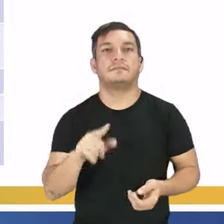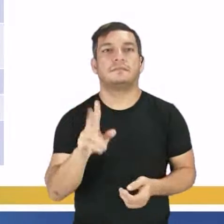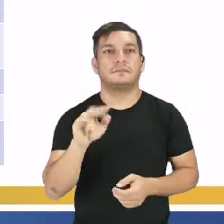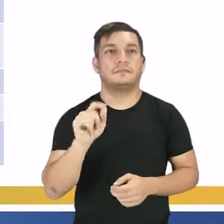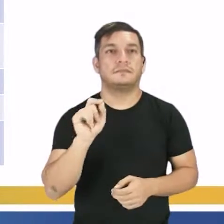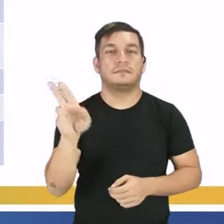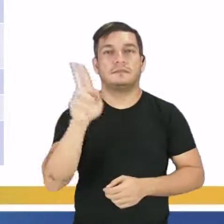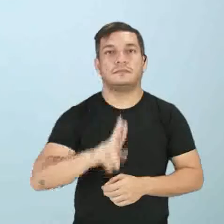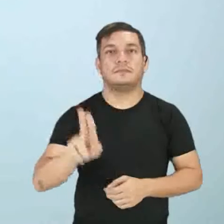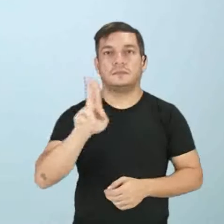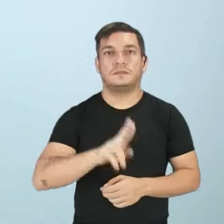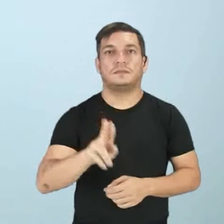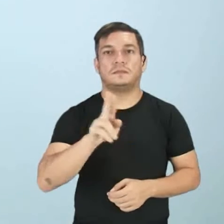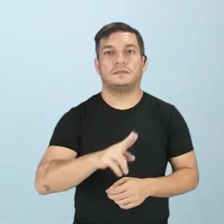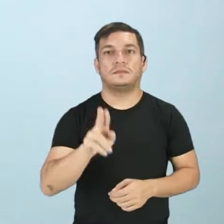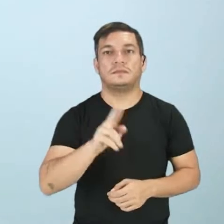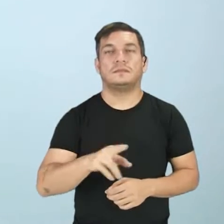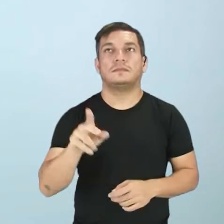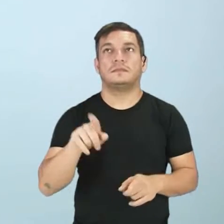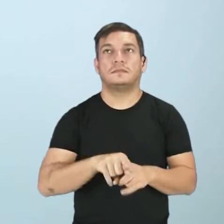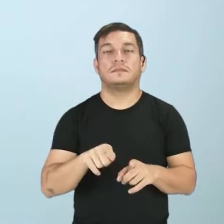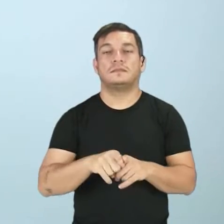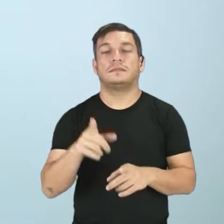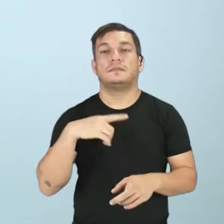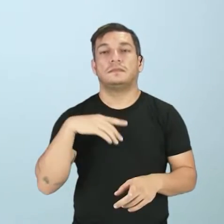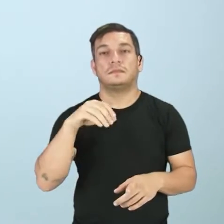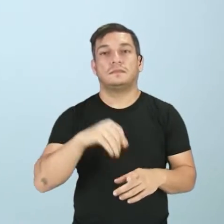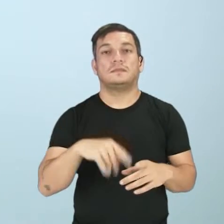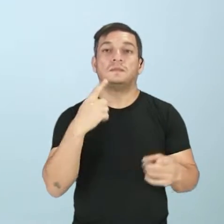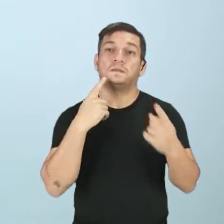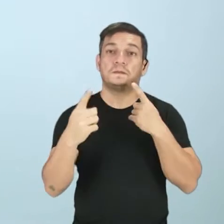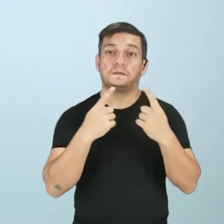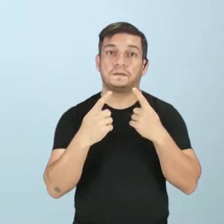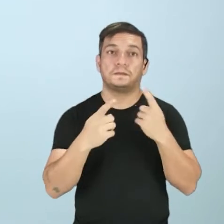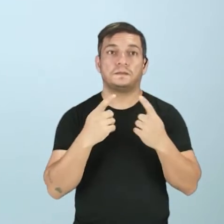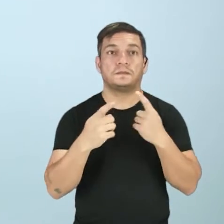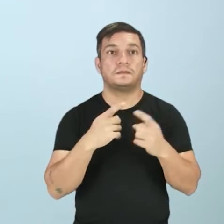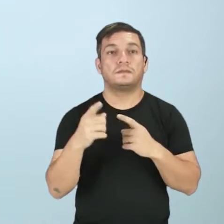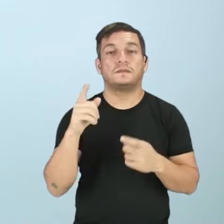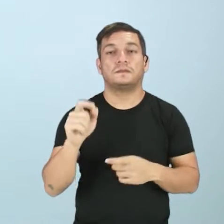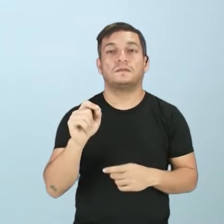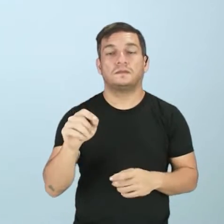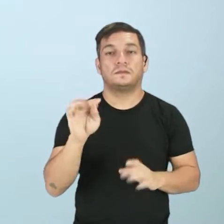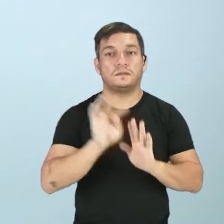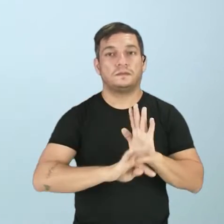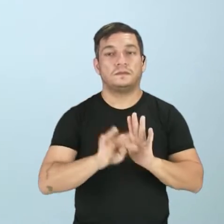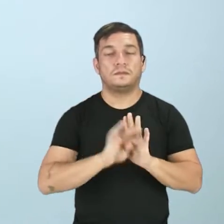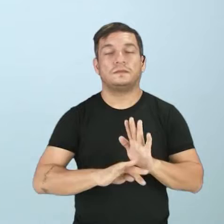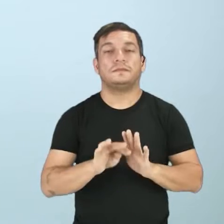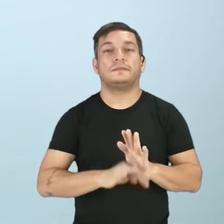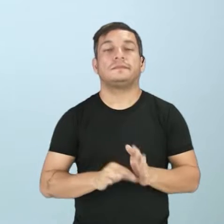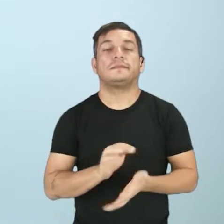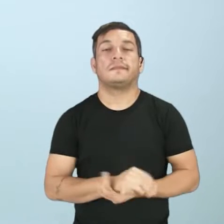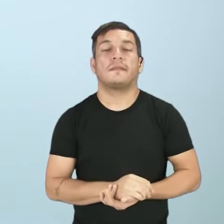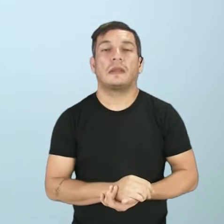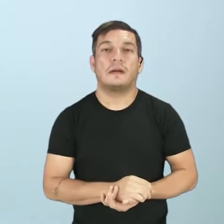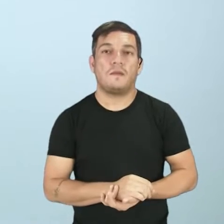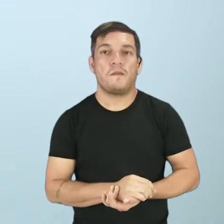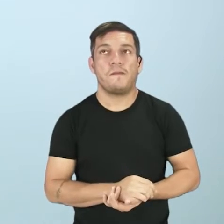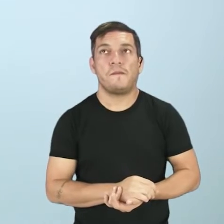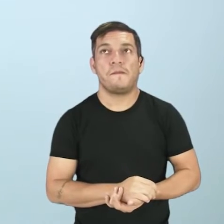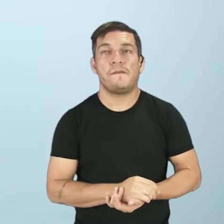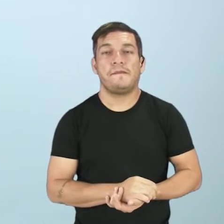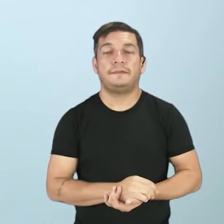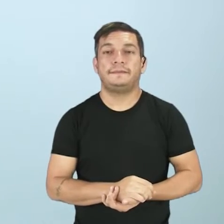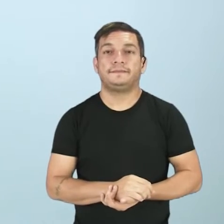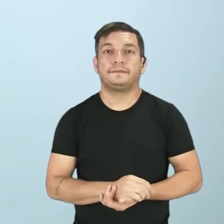ser utilizados dentro dos discursos, dentro dos textos aí. Então, assim, nem sempre